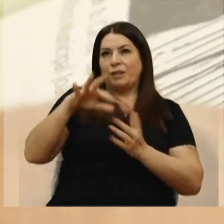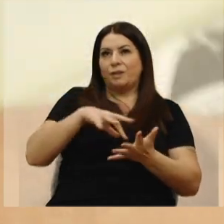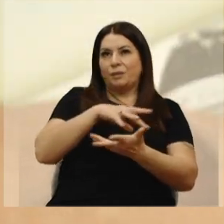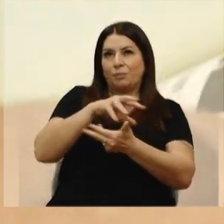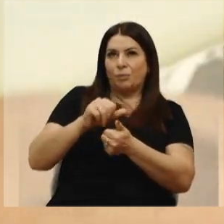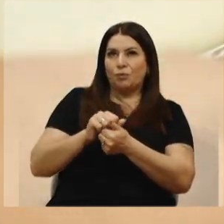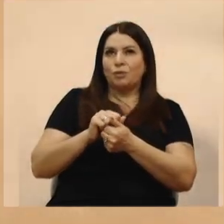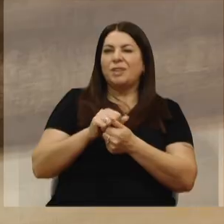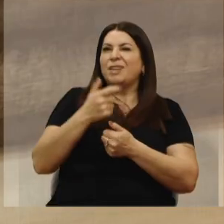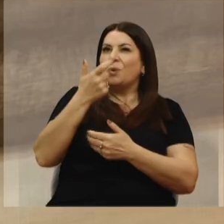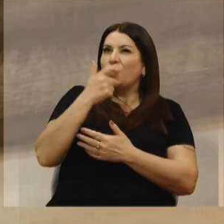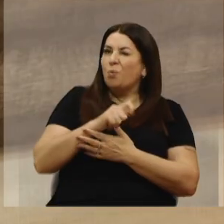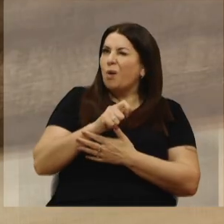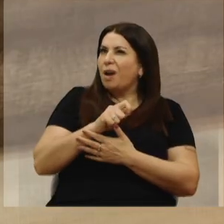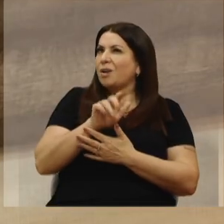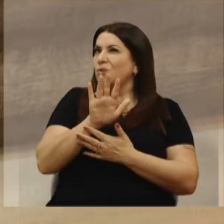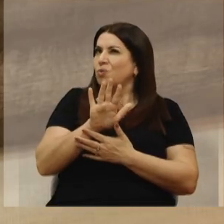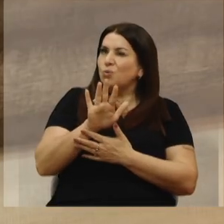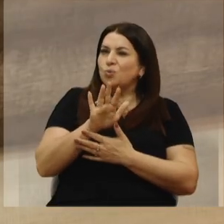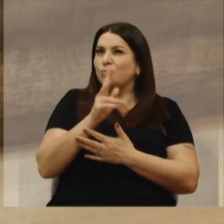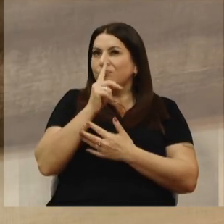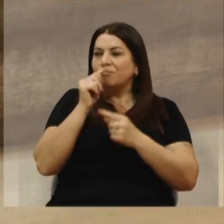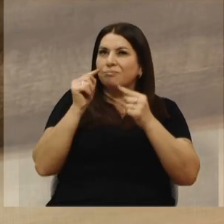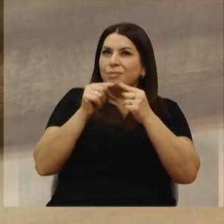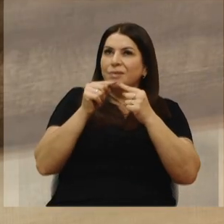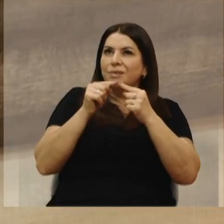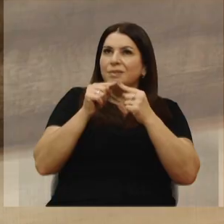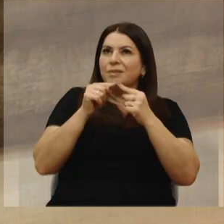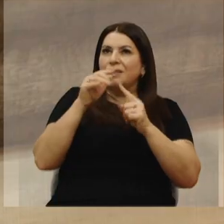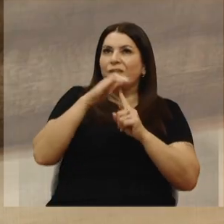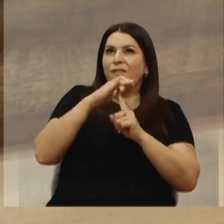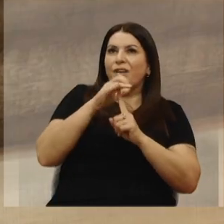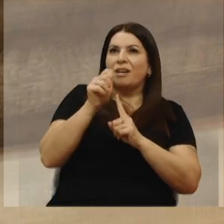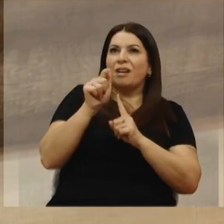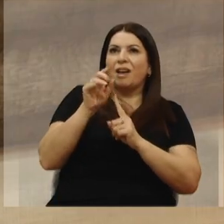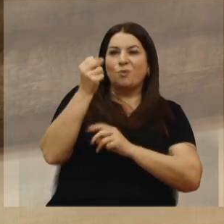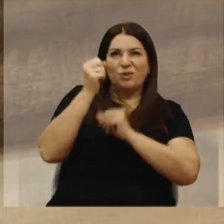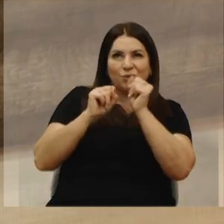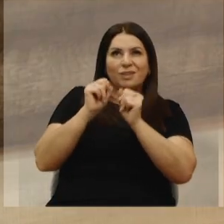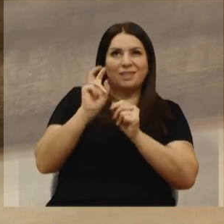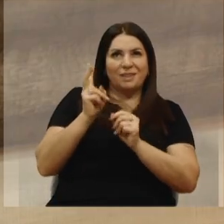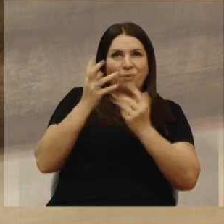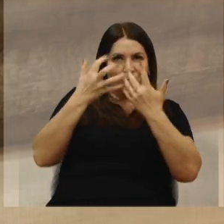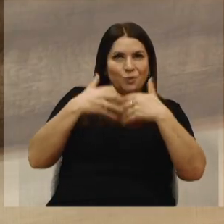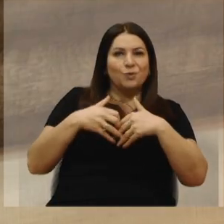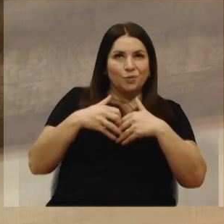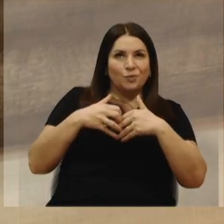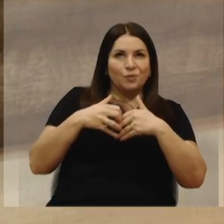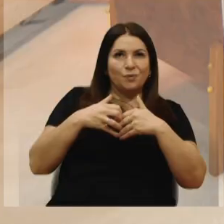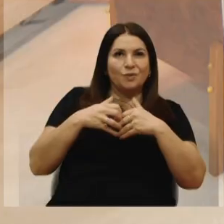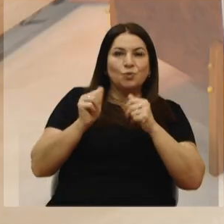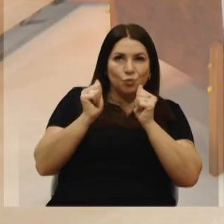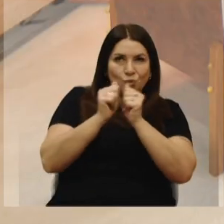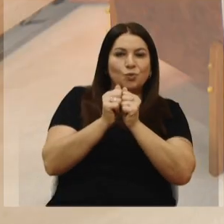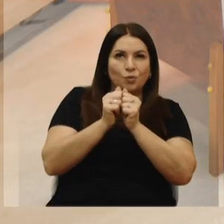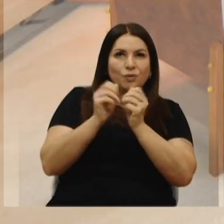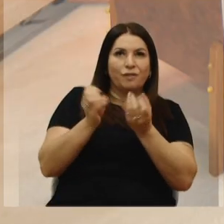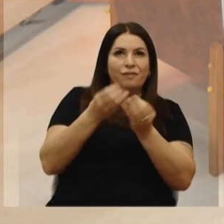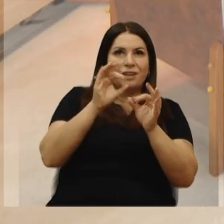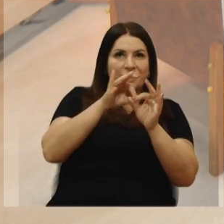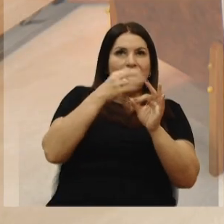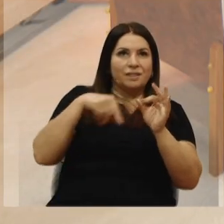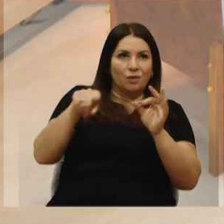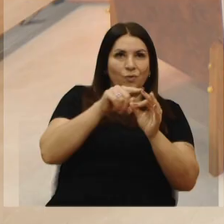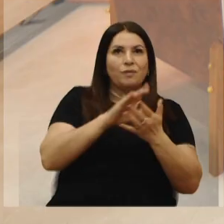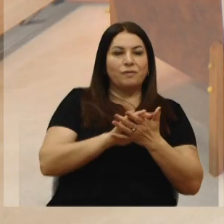Feira Internacional, que eu acho que deve ser algo casando com a Feira Agroindustrial, que sempre funciona